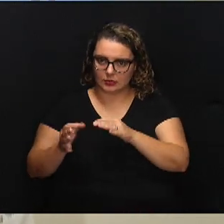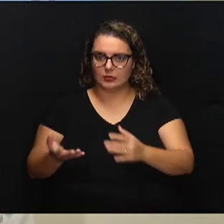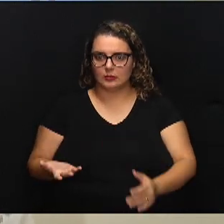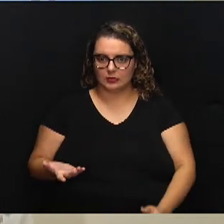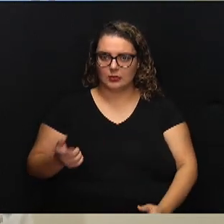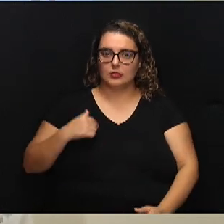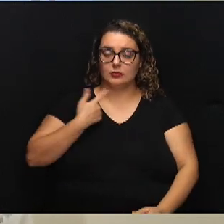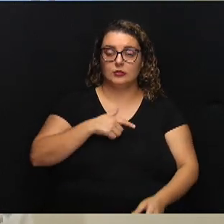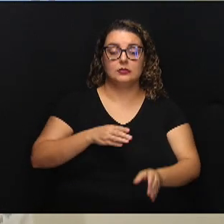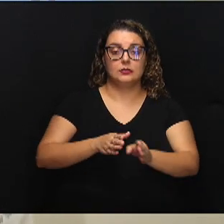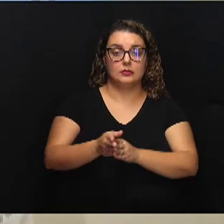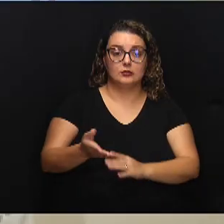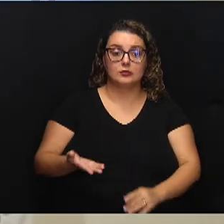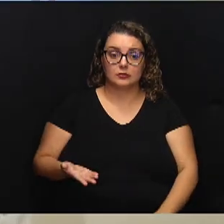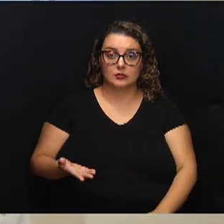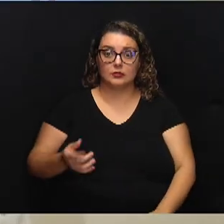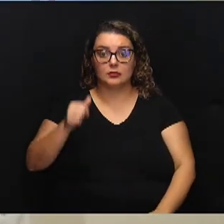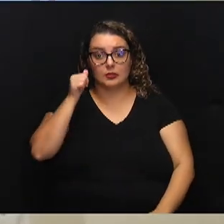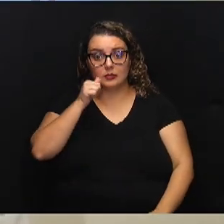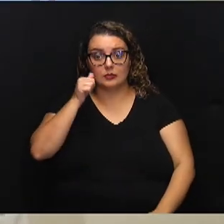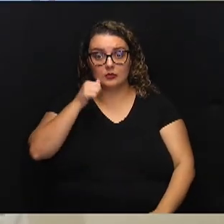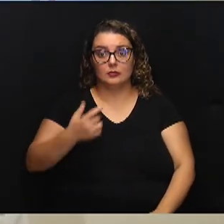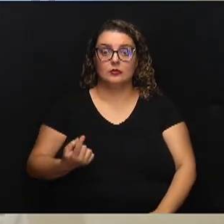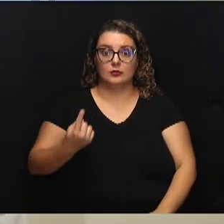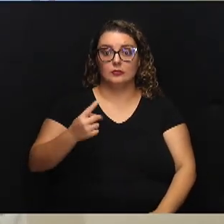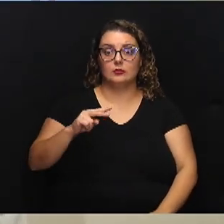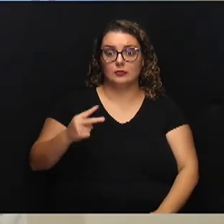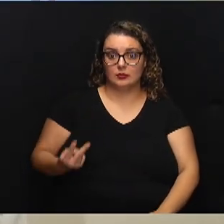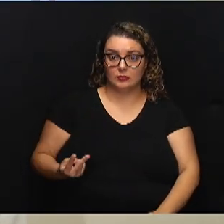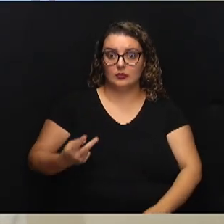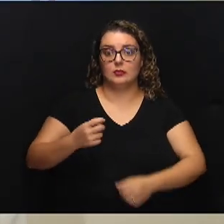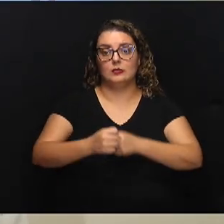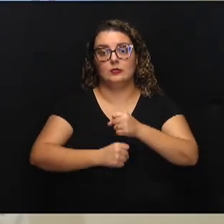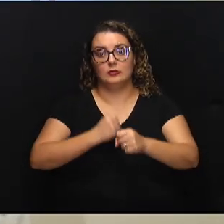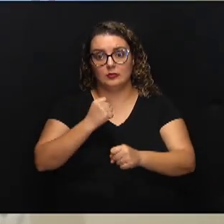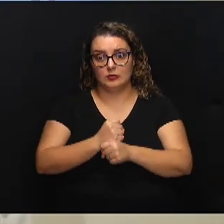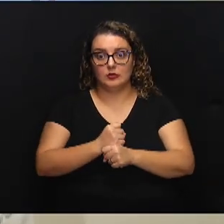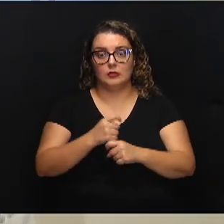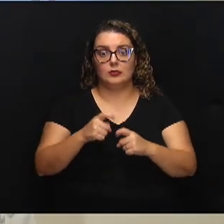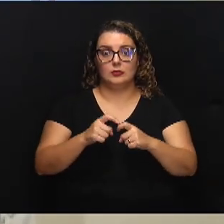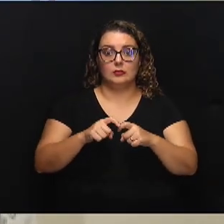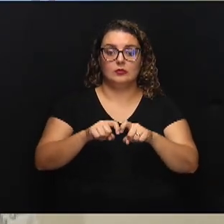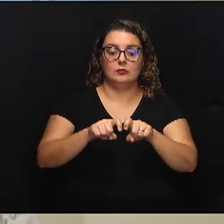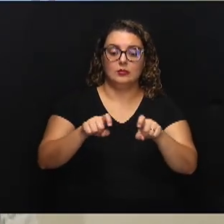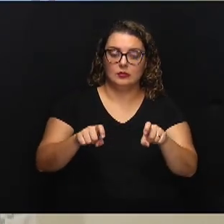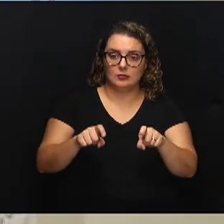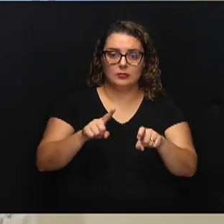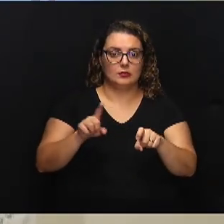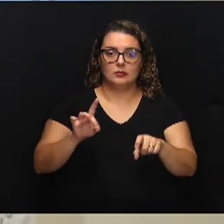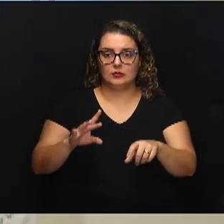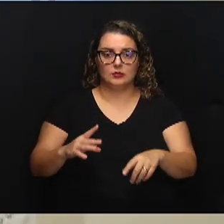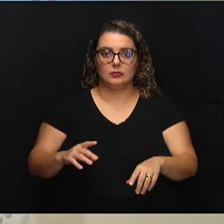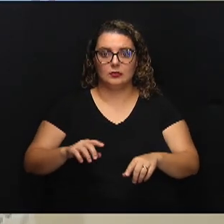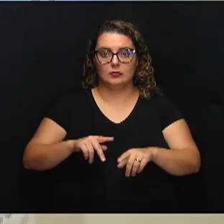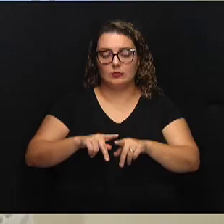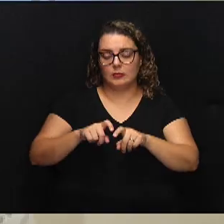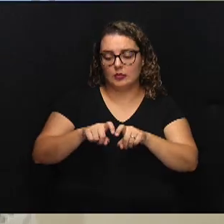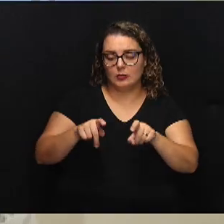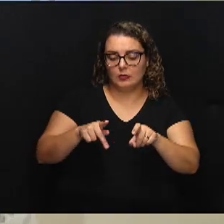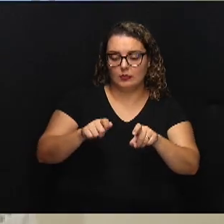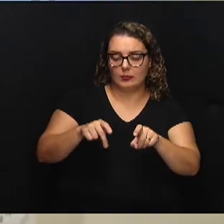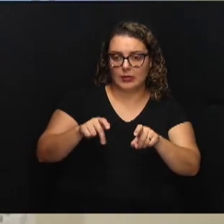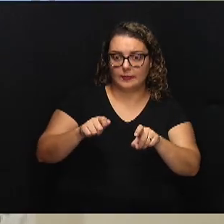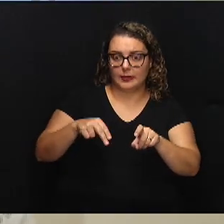gente recomenda que as mulheres passem pelo menos uma vez por ano com o seu ginecologista, não só para coletar o Papa Nicolau, mas para